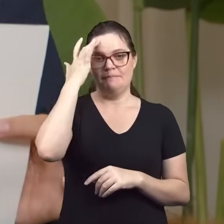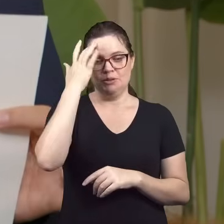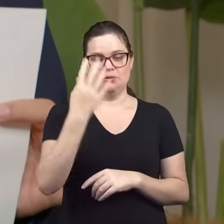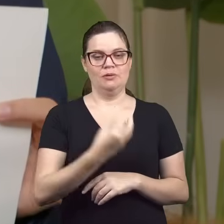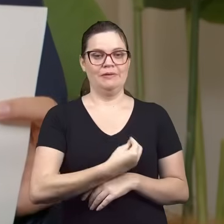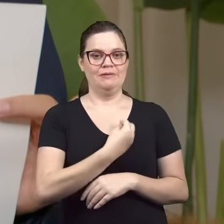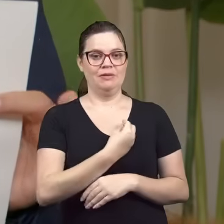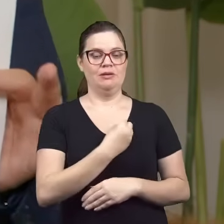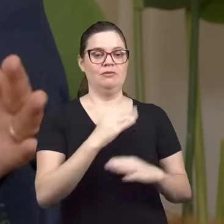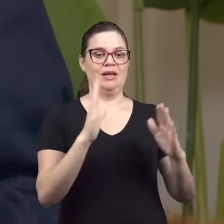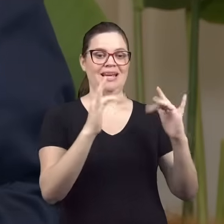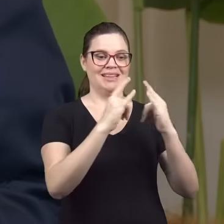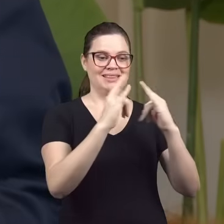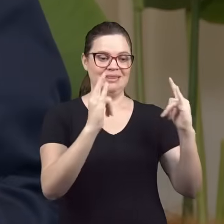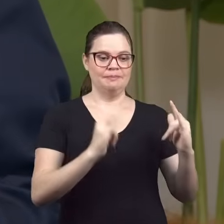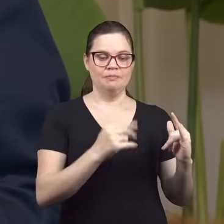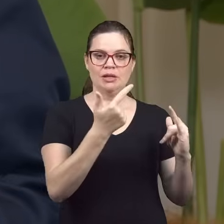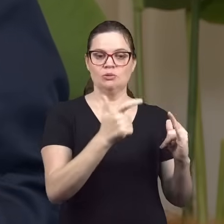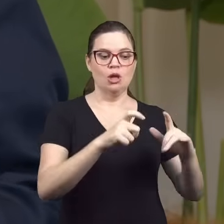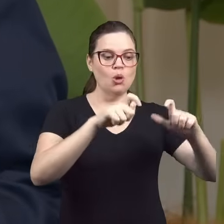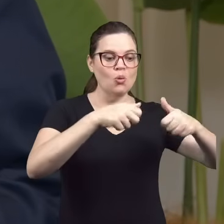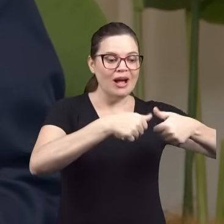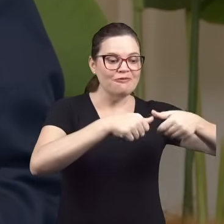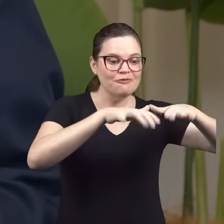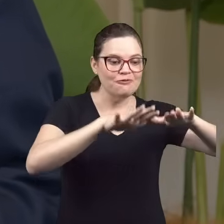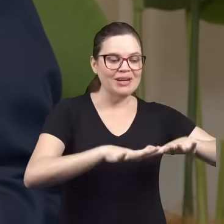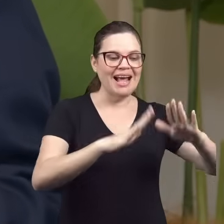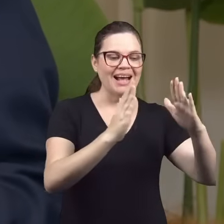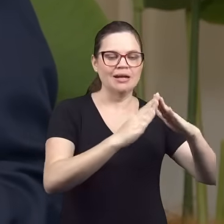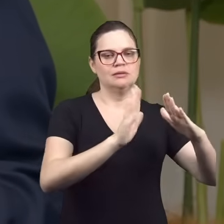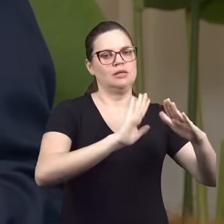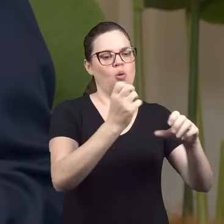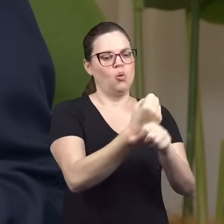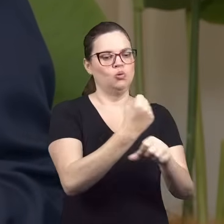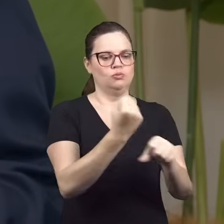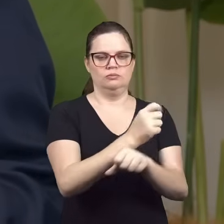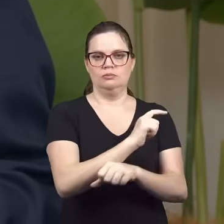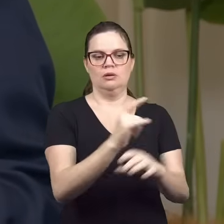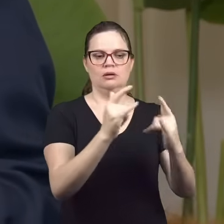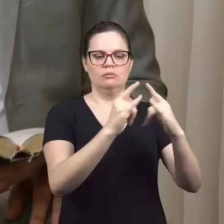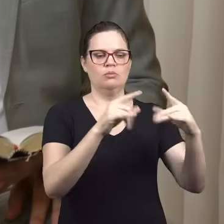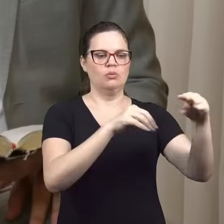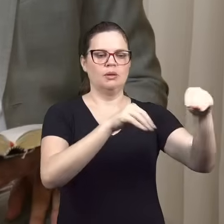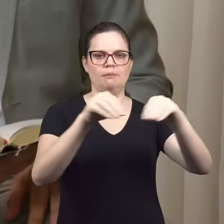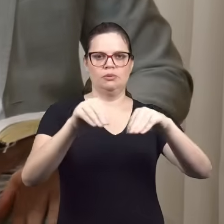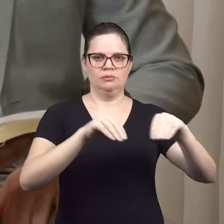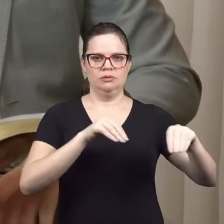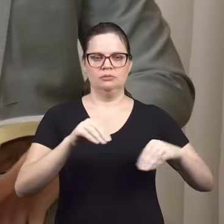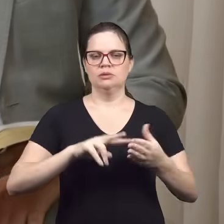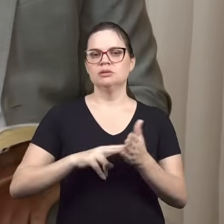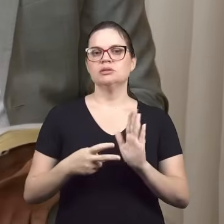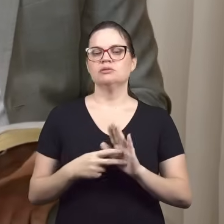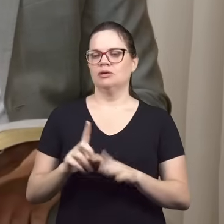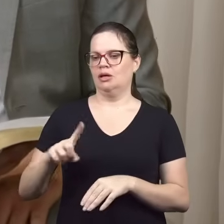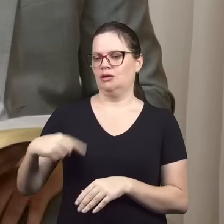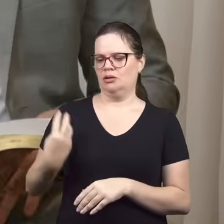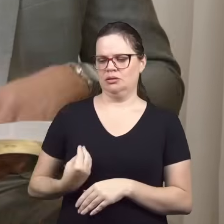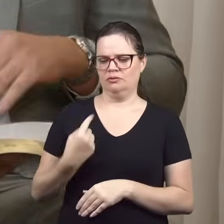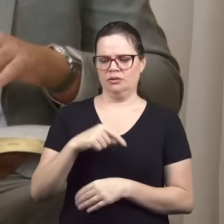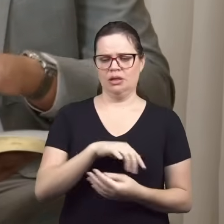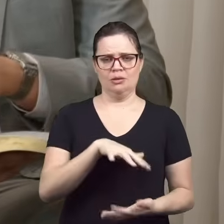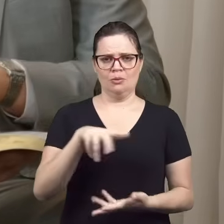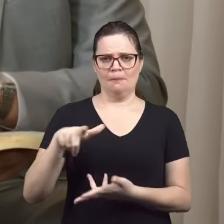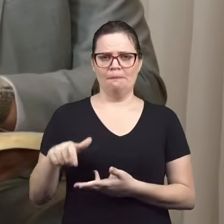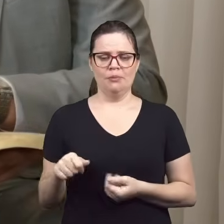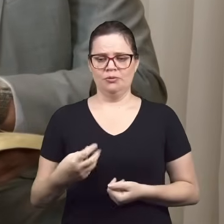em tendas, não tem morada fixa. Isso mostra o quê, Jean? Mostra a nossa posição neste mundo, né? Assim como